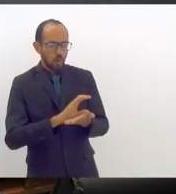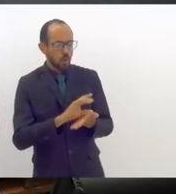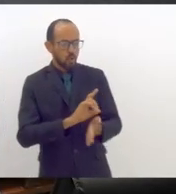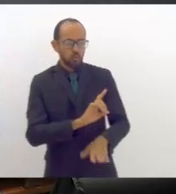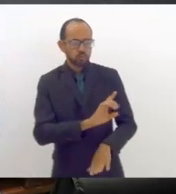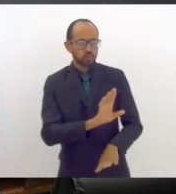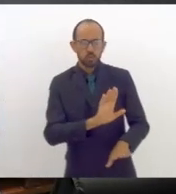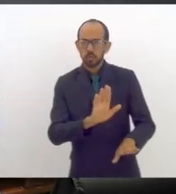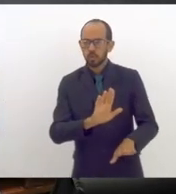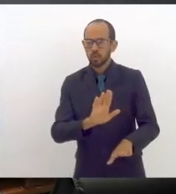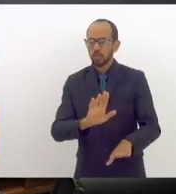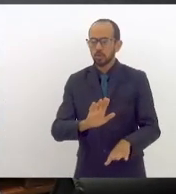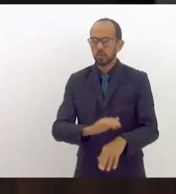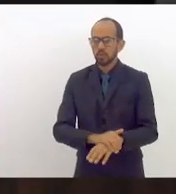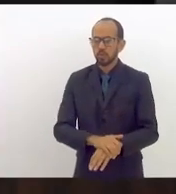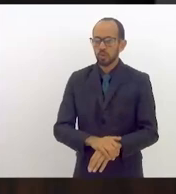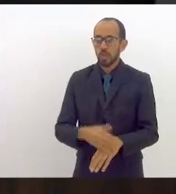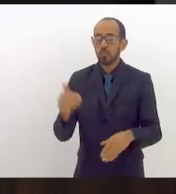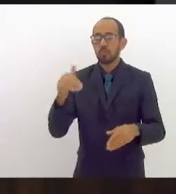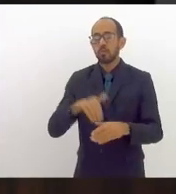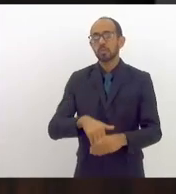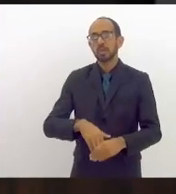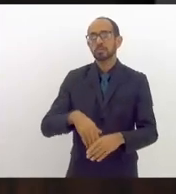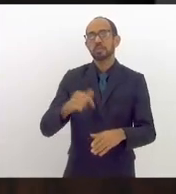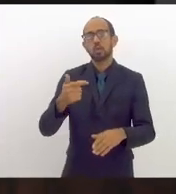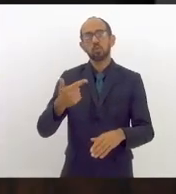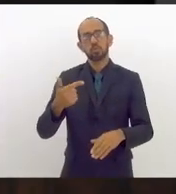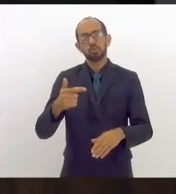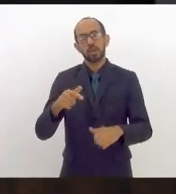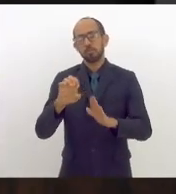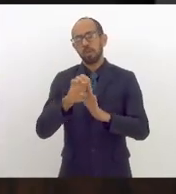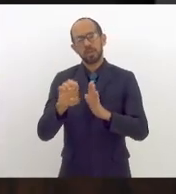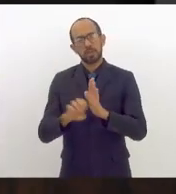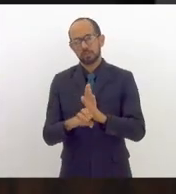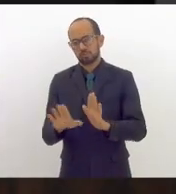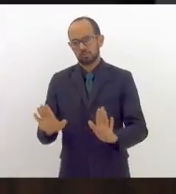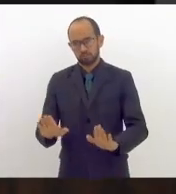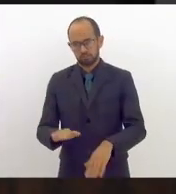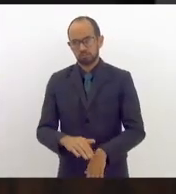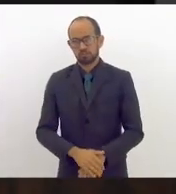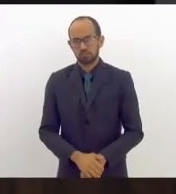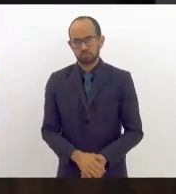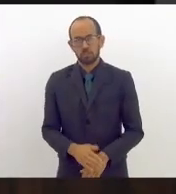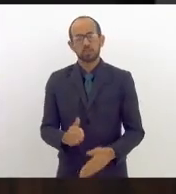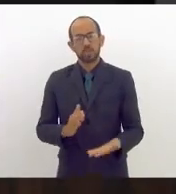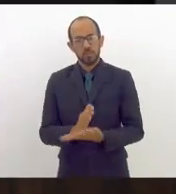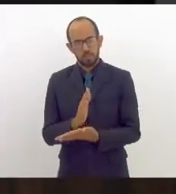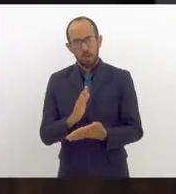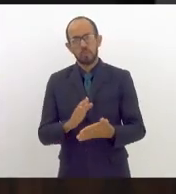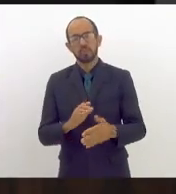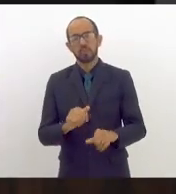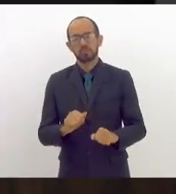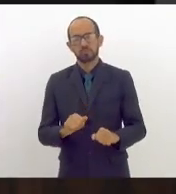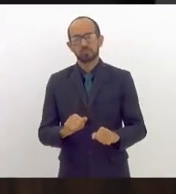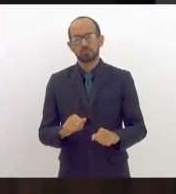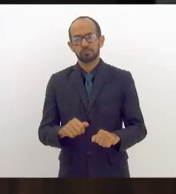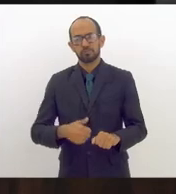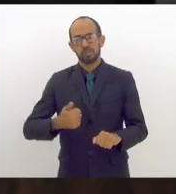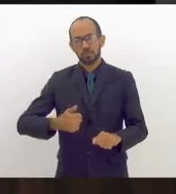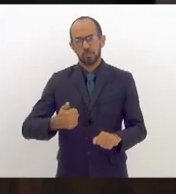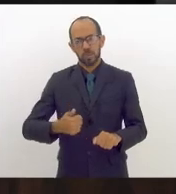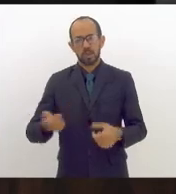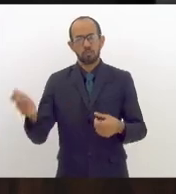angelical em votação projeto sem emenda seus que a prova parece que não estão aprovado em primeira